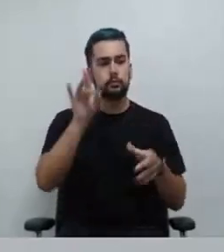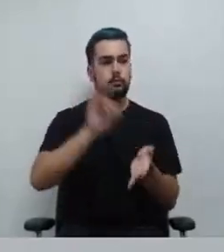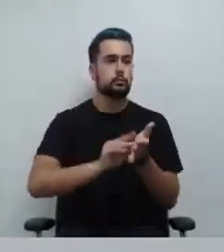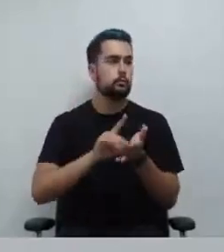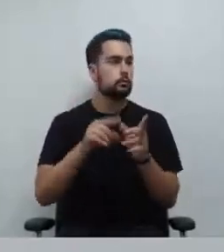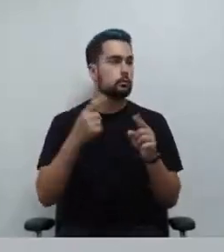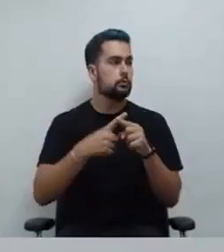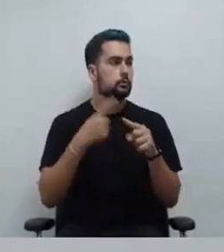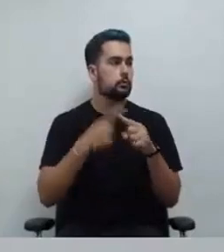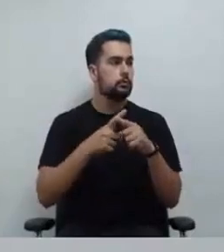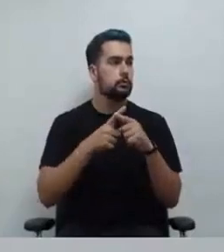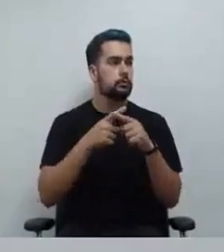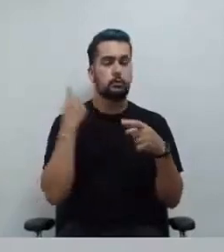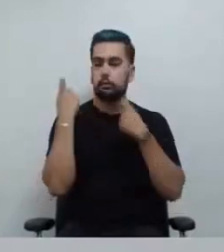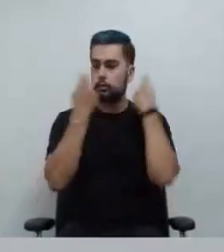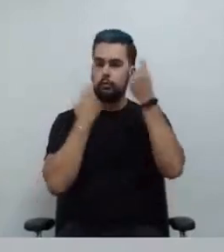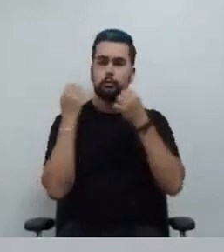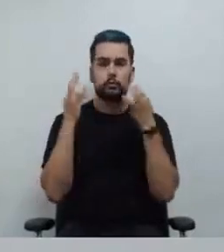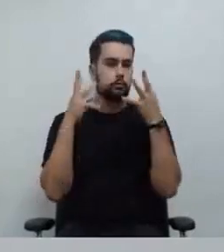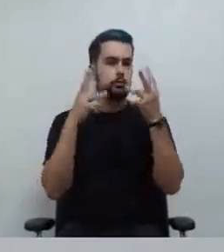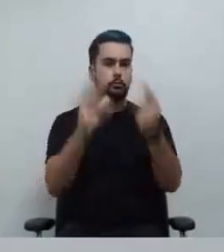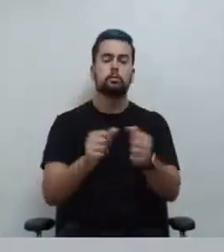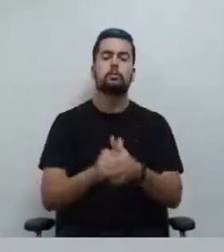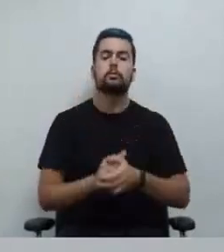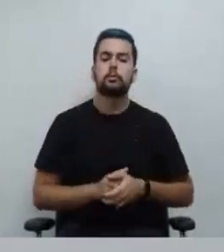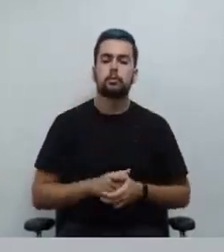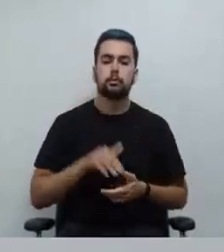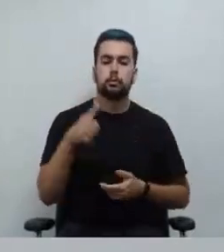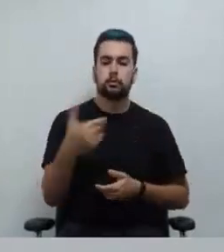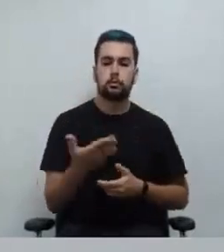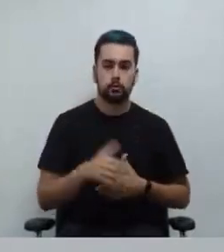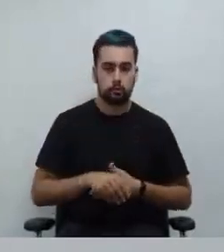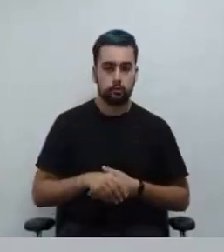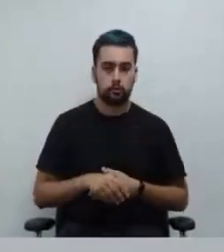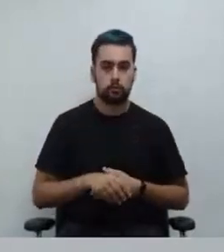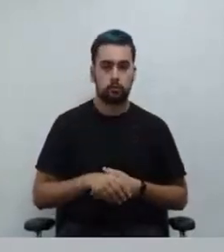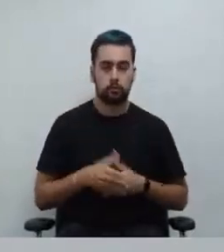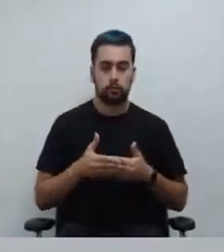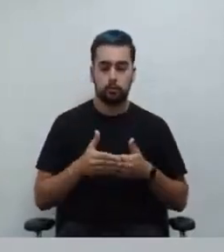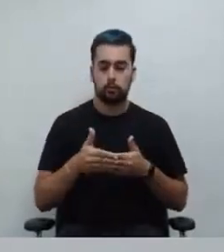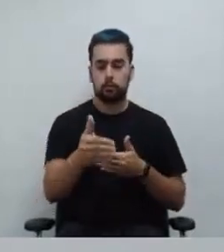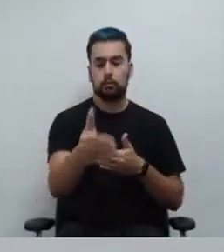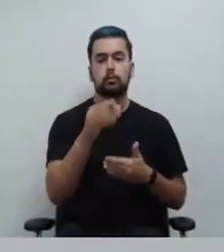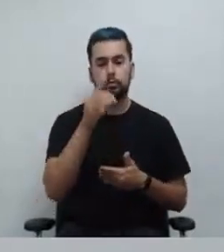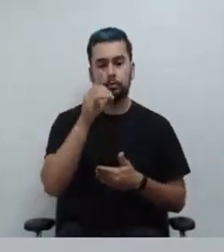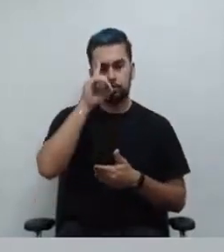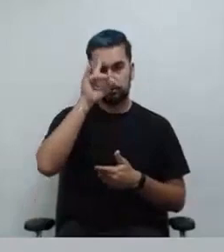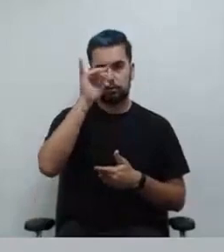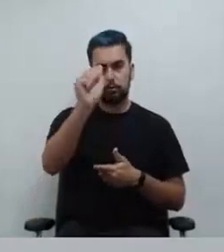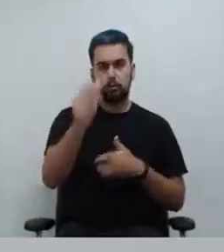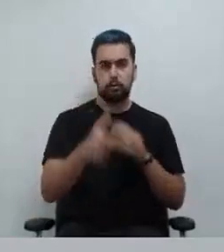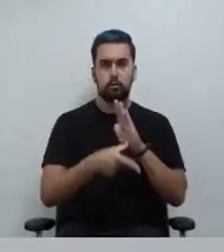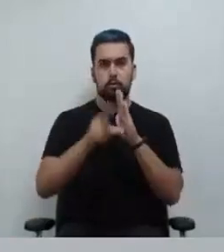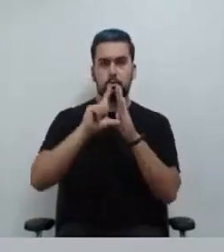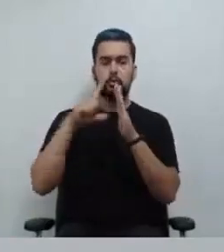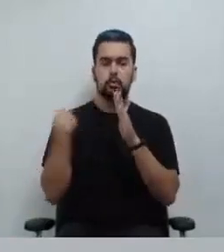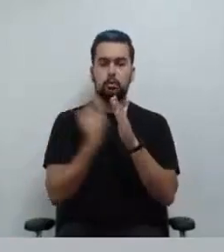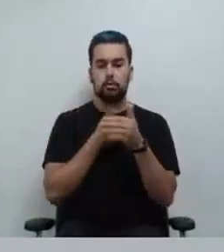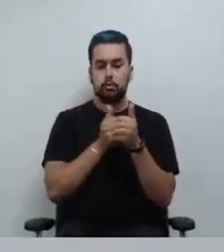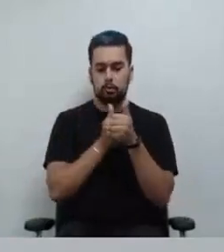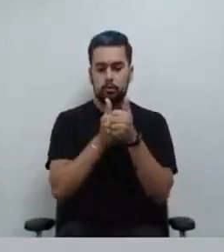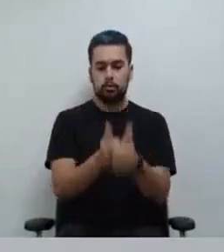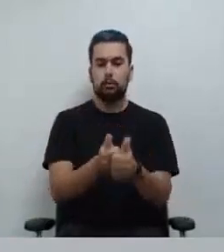incidente que preocupa a todos. Então, assim, acho que para além do dia de ontem, né, seguiremos